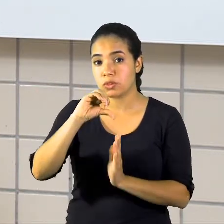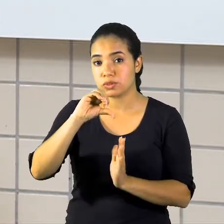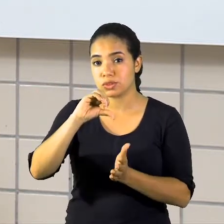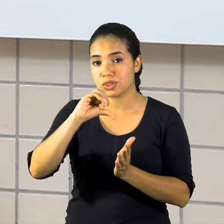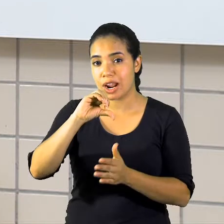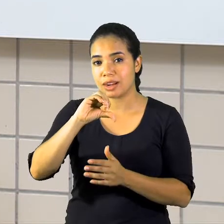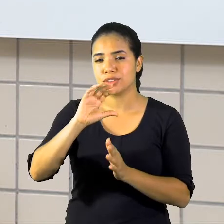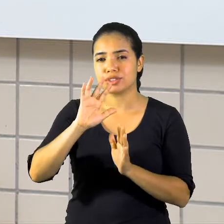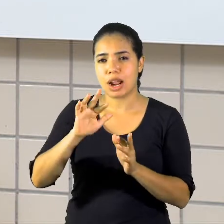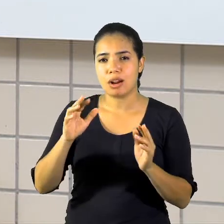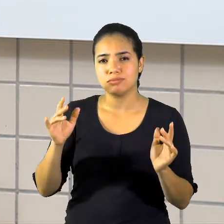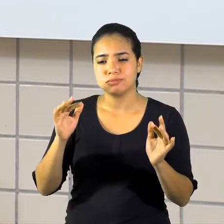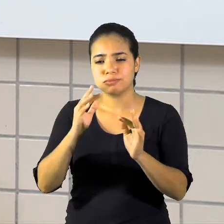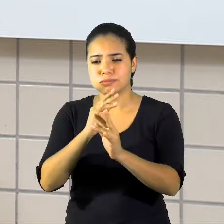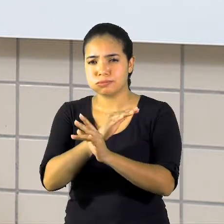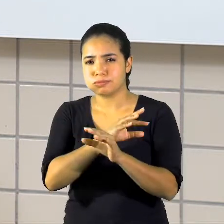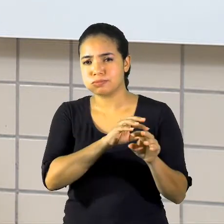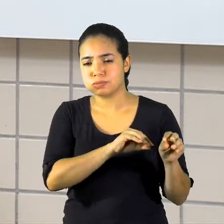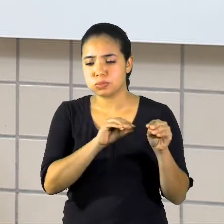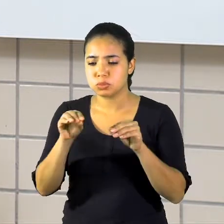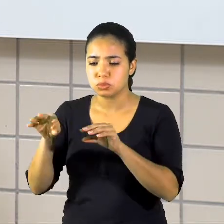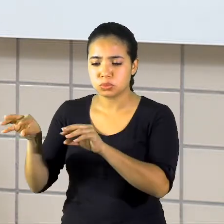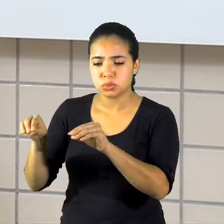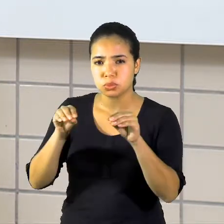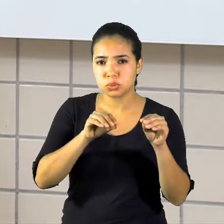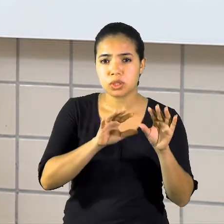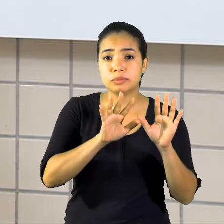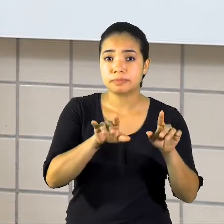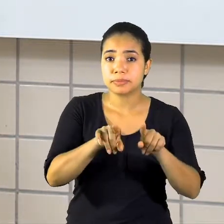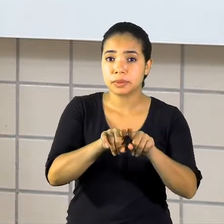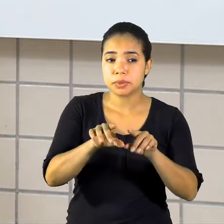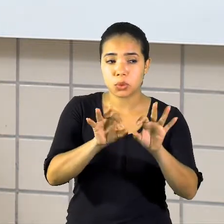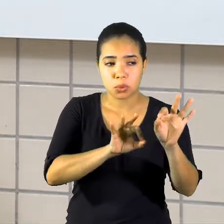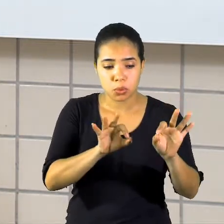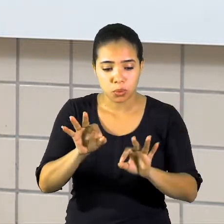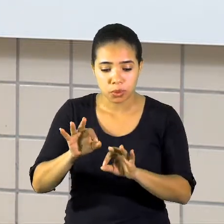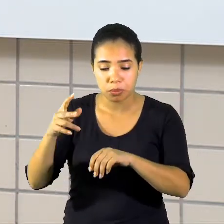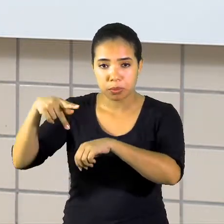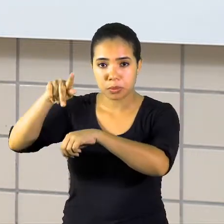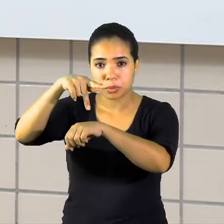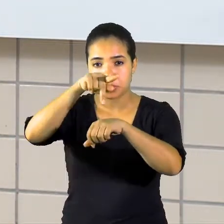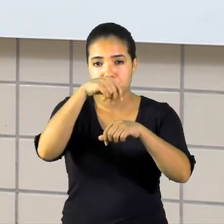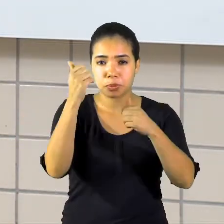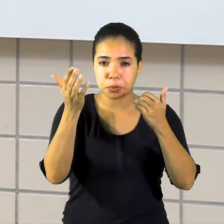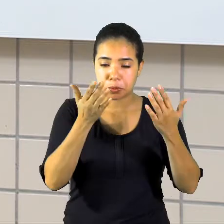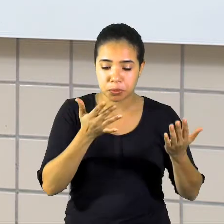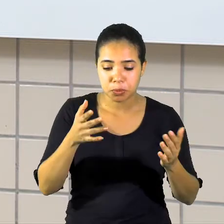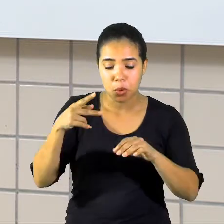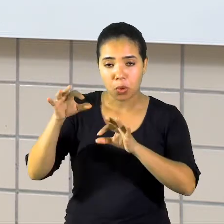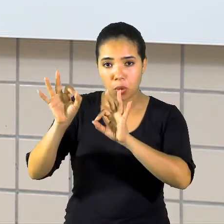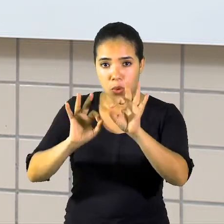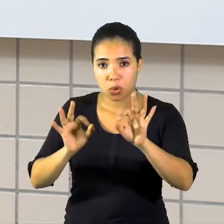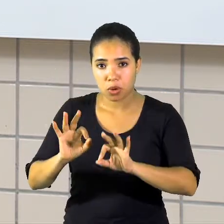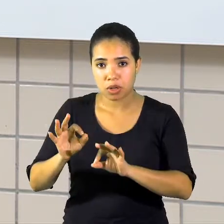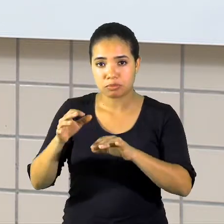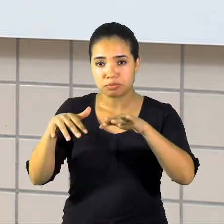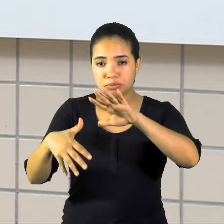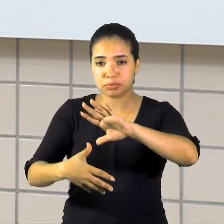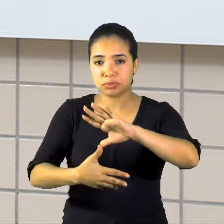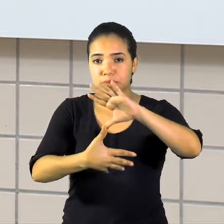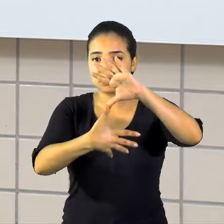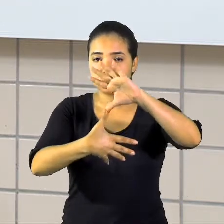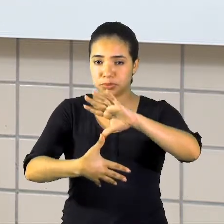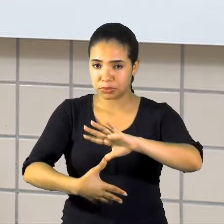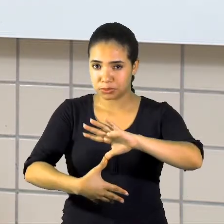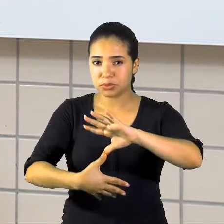fluxos migratórios, vimos sobre a questão das organizações internacionais, sobre as organizações da América Latina, da América,